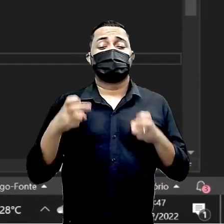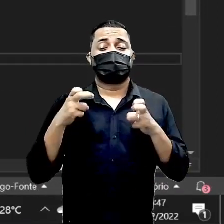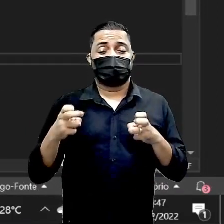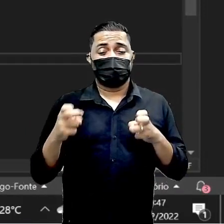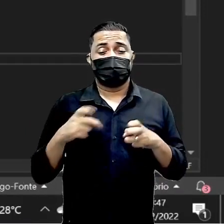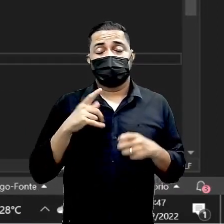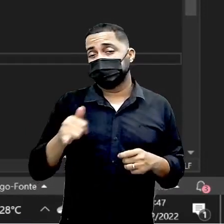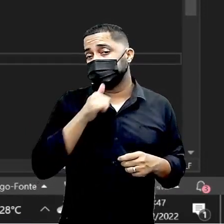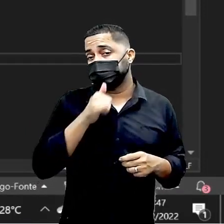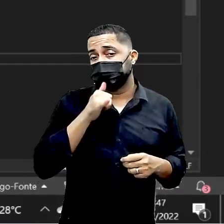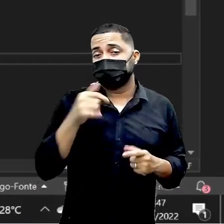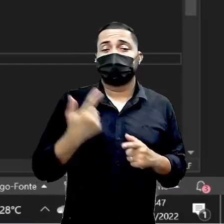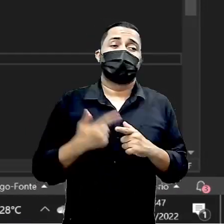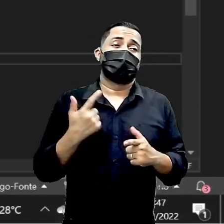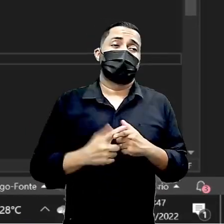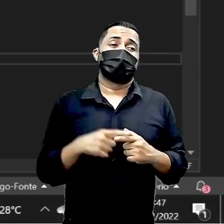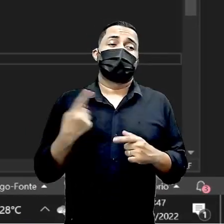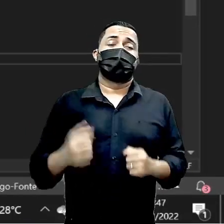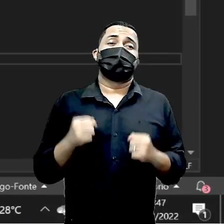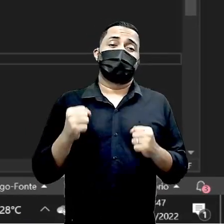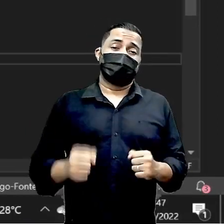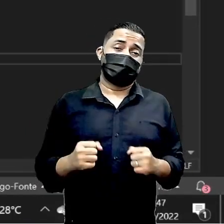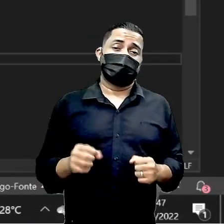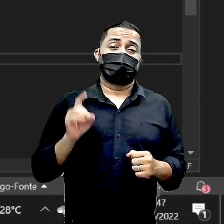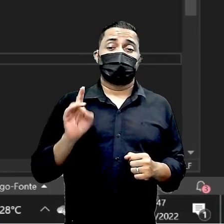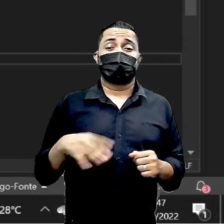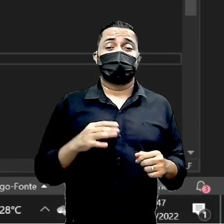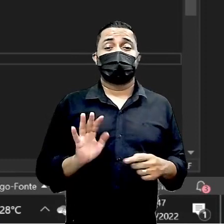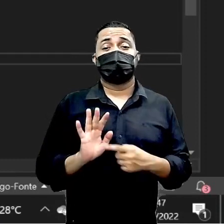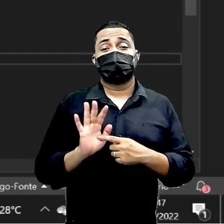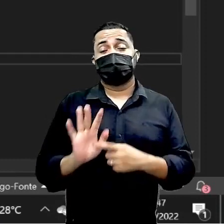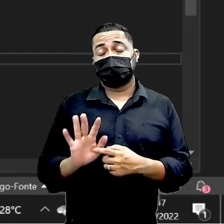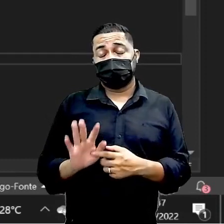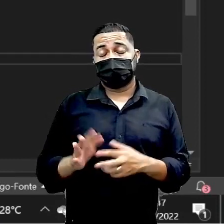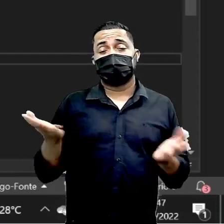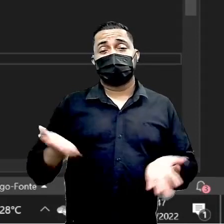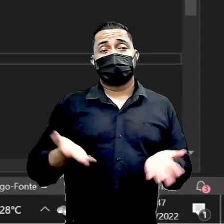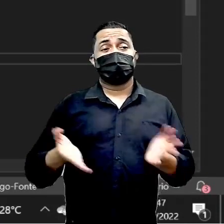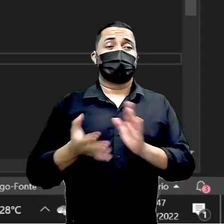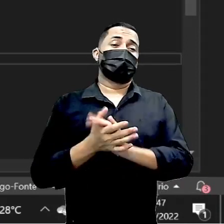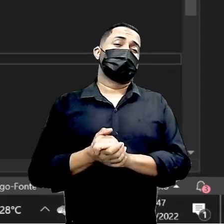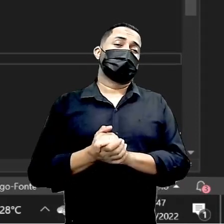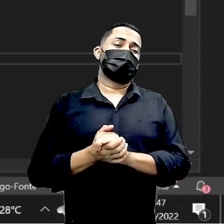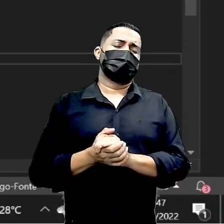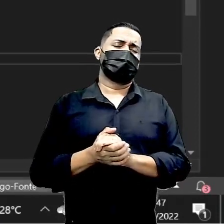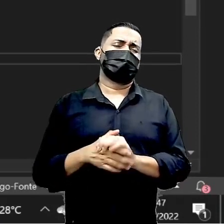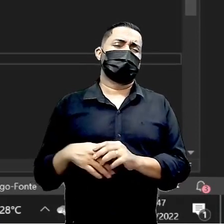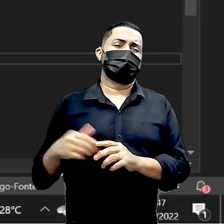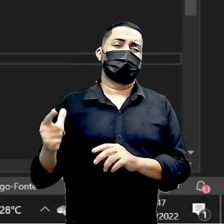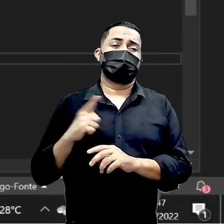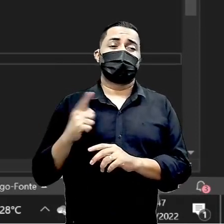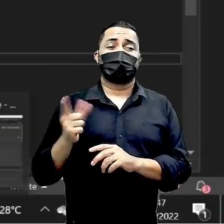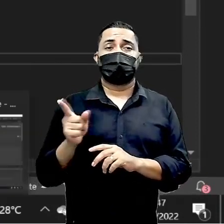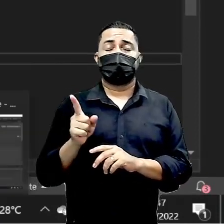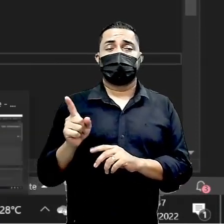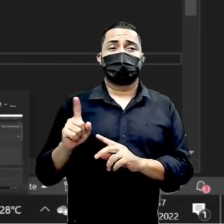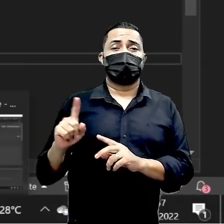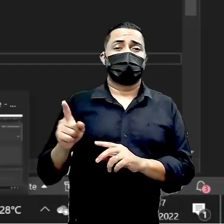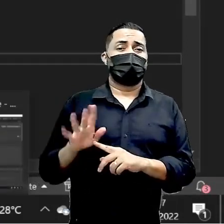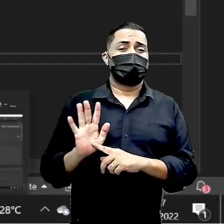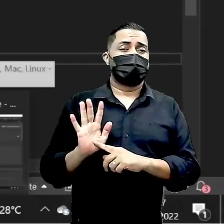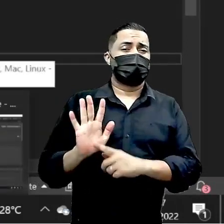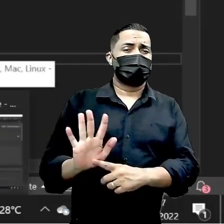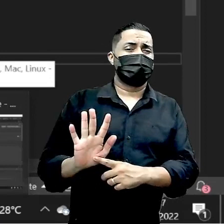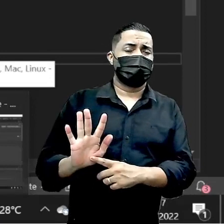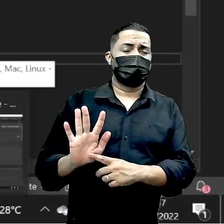nesse exemplo, porque a gente poderia apenas trazer, nesse momento, o jogo demonstrar, mas não. Ele também está